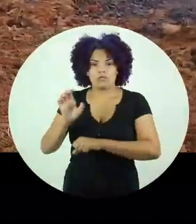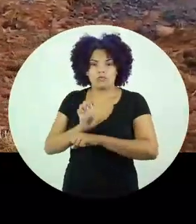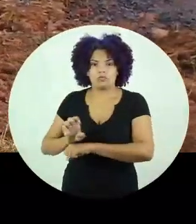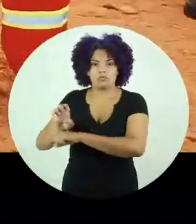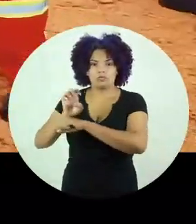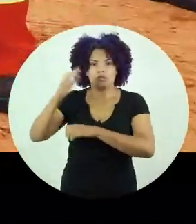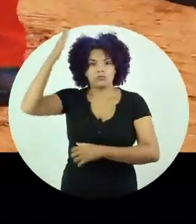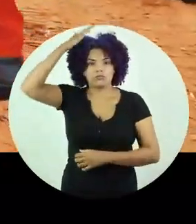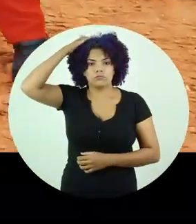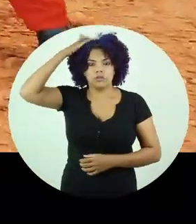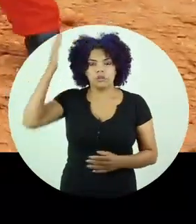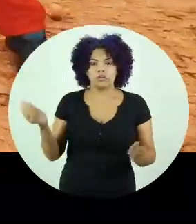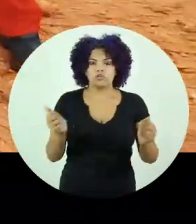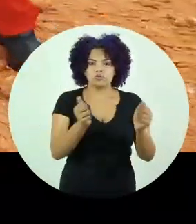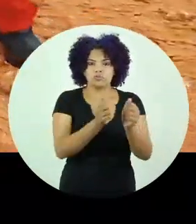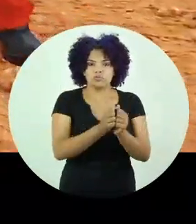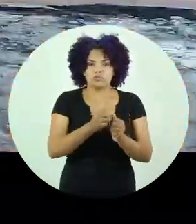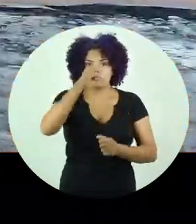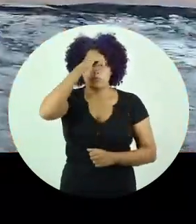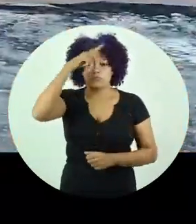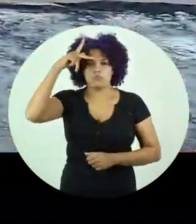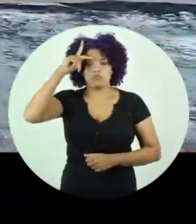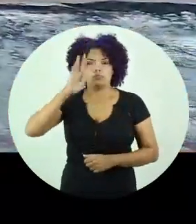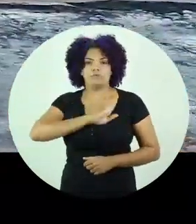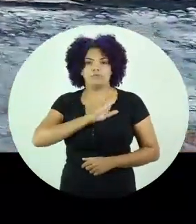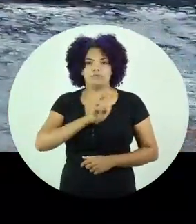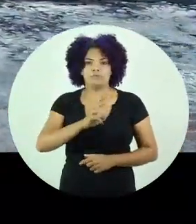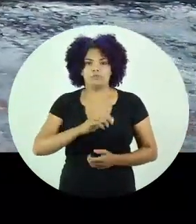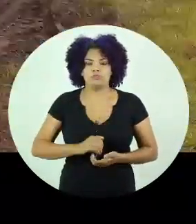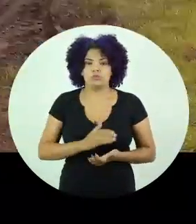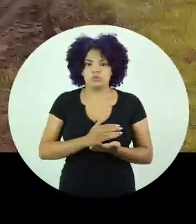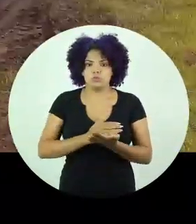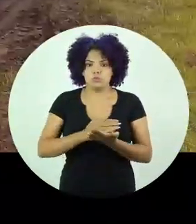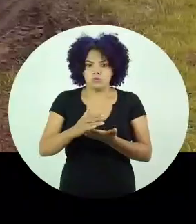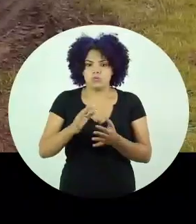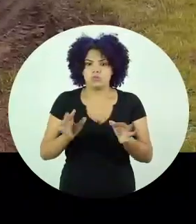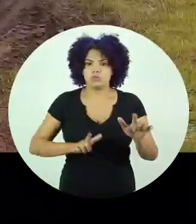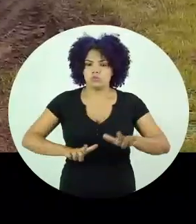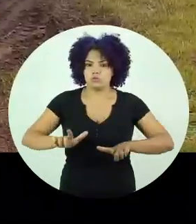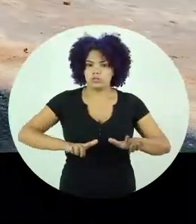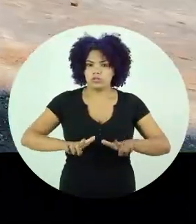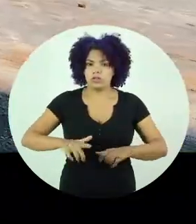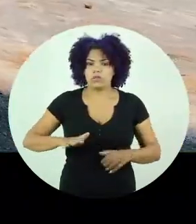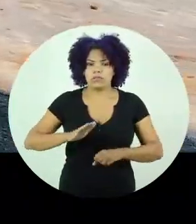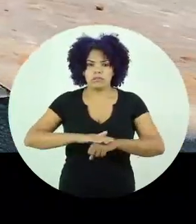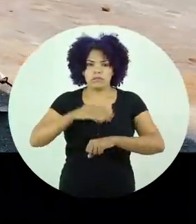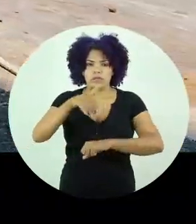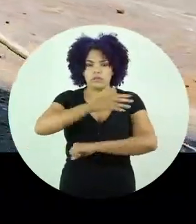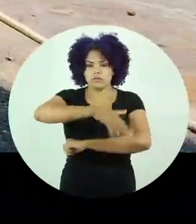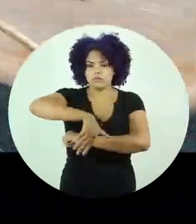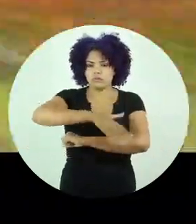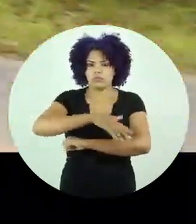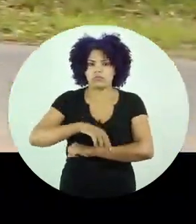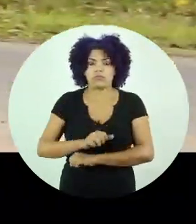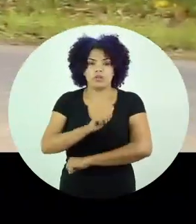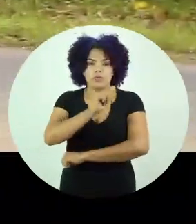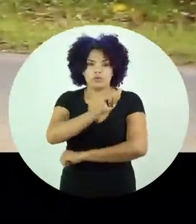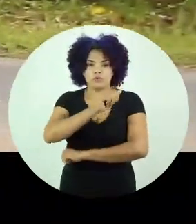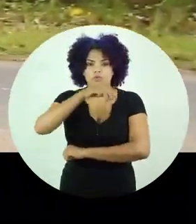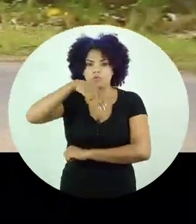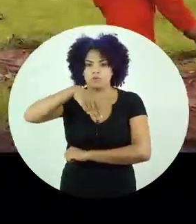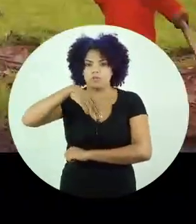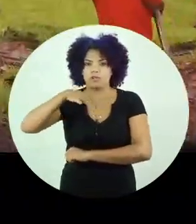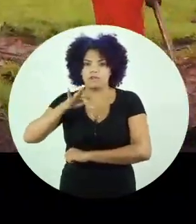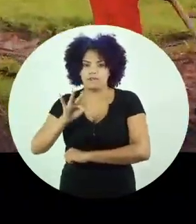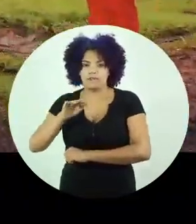O governo do estado do Pará, em parceria com a Prefeitura de Benevides, iniciou a operação de manutenção das vias